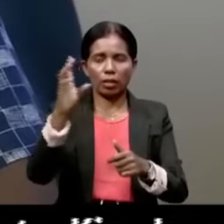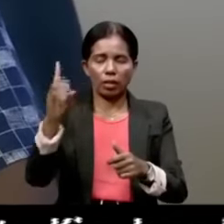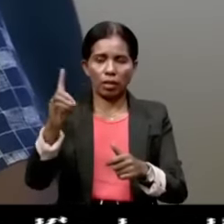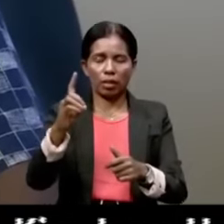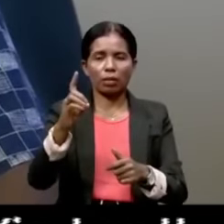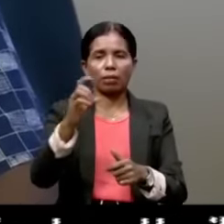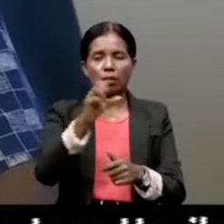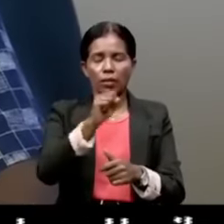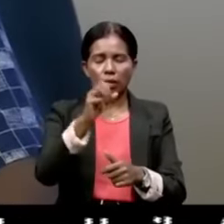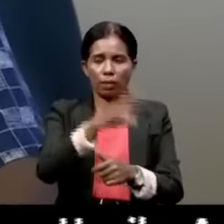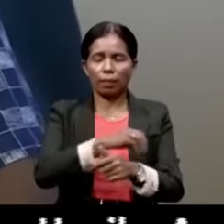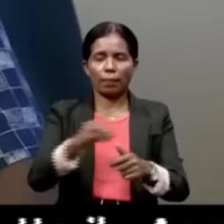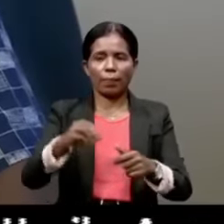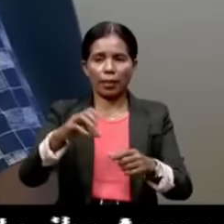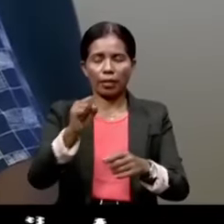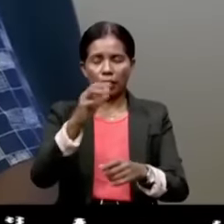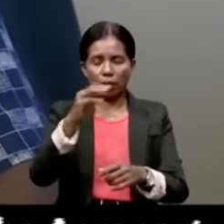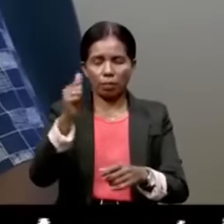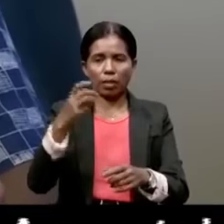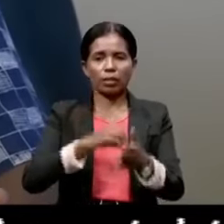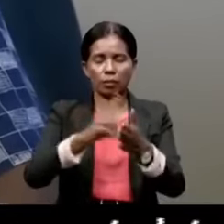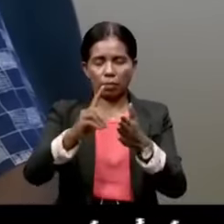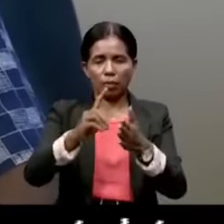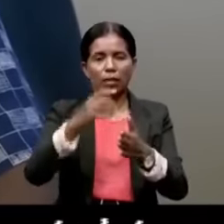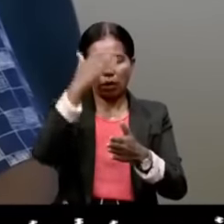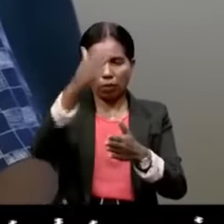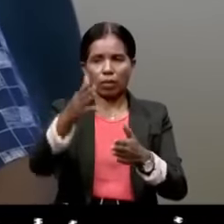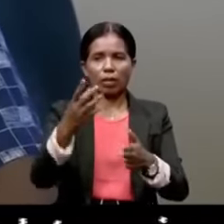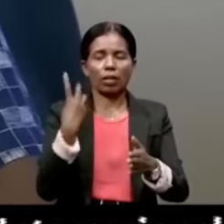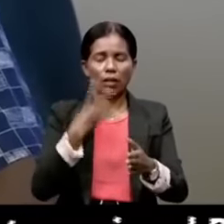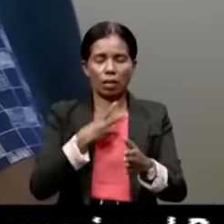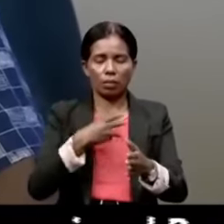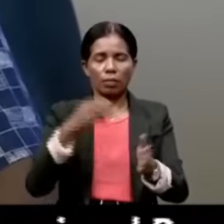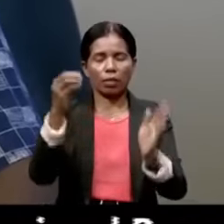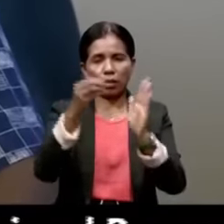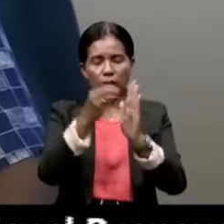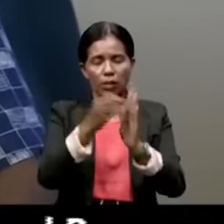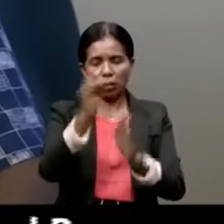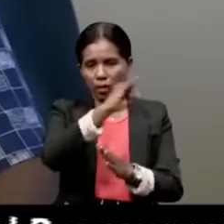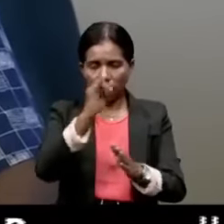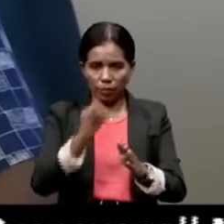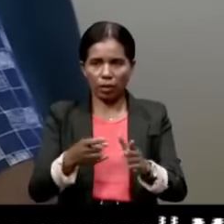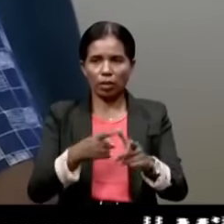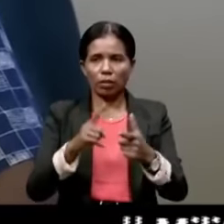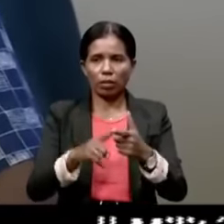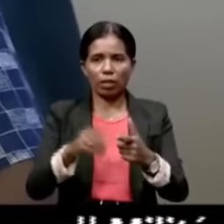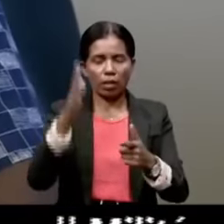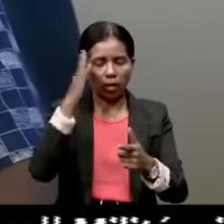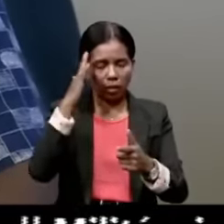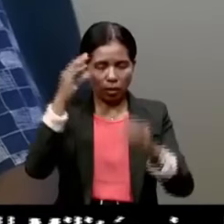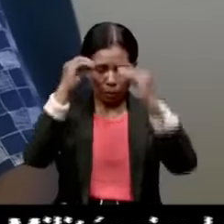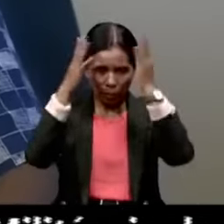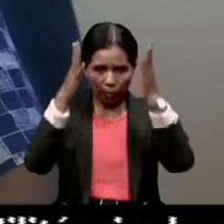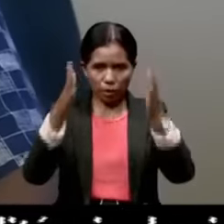ciclo si secundário geral a mi semana hoje halona quadro pessoal o identifica quando para tu latente cada professor